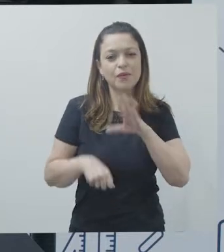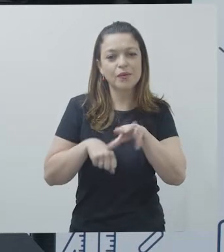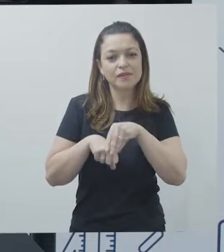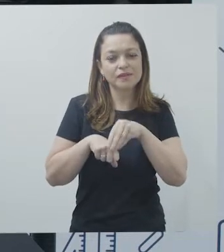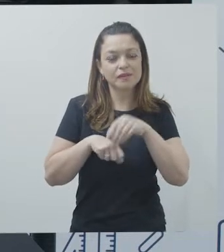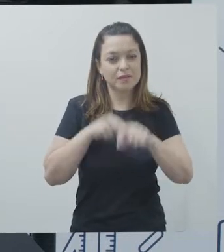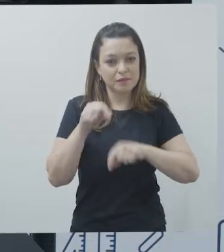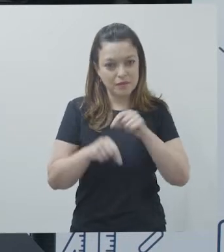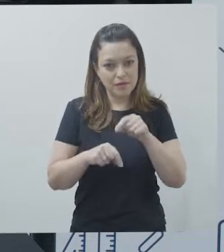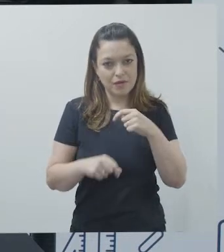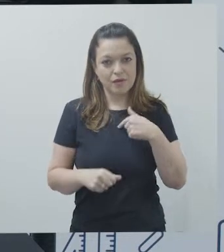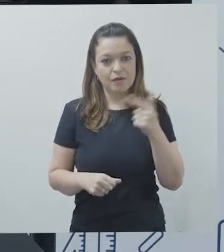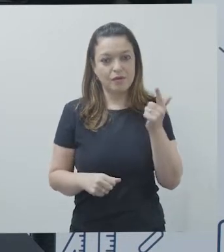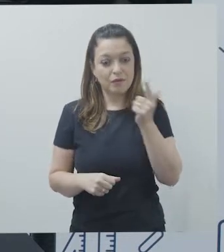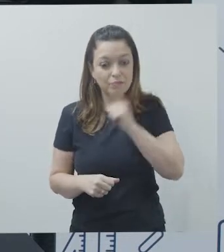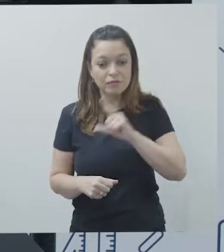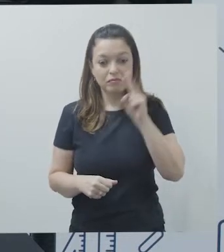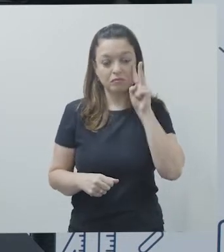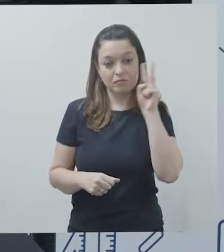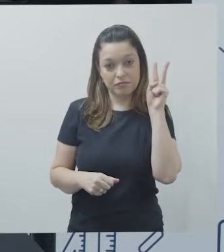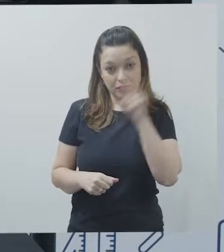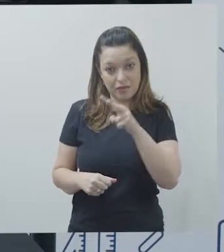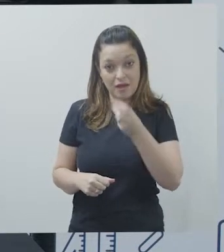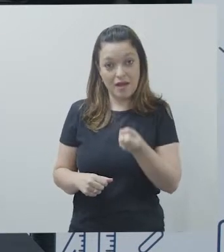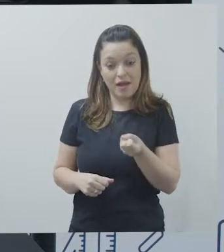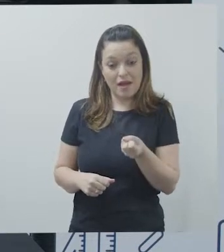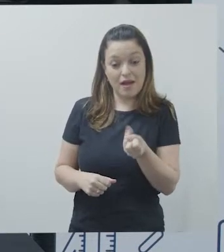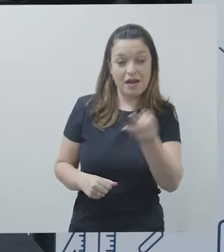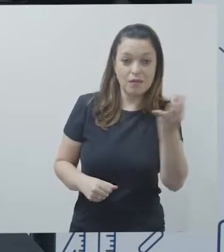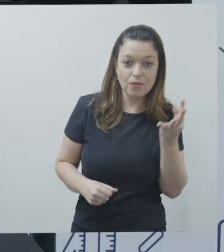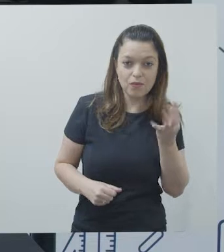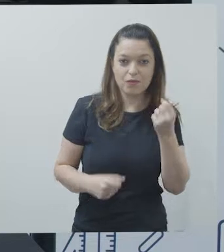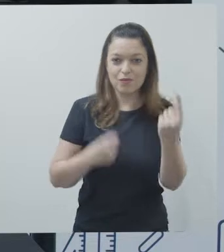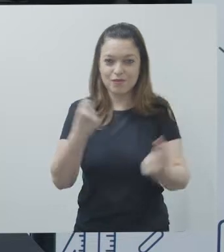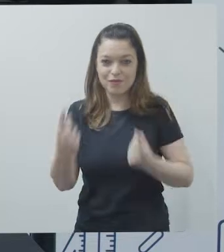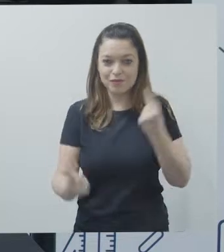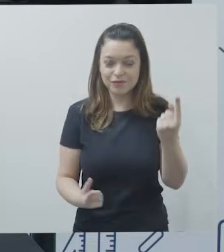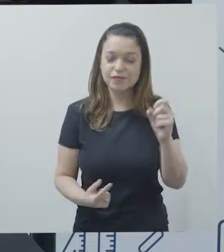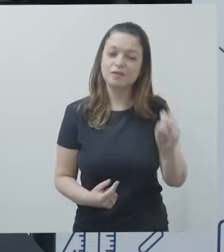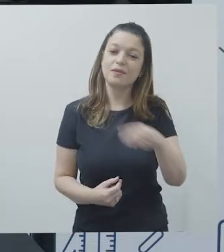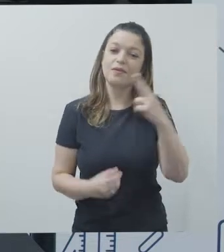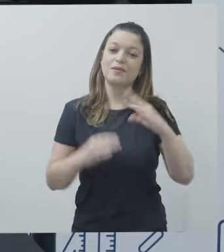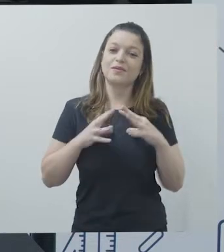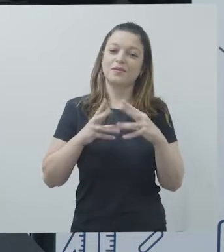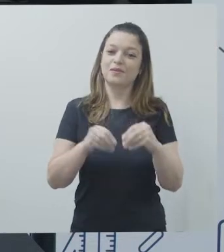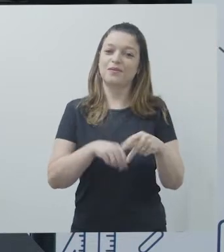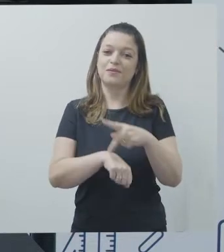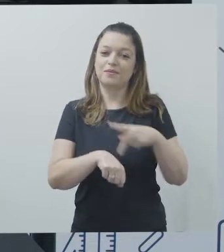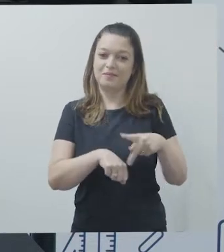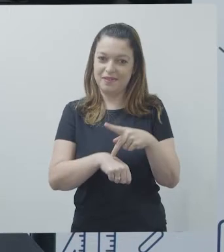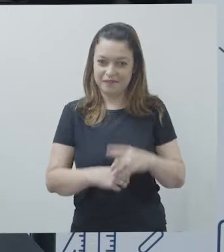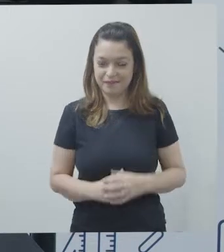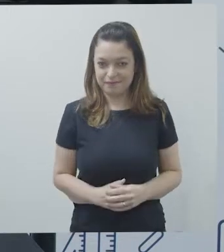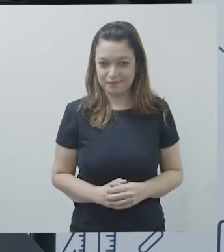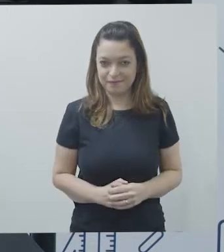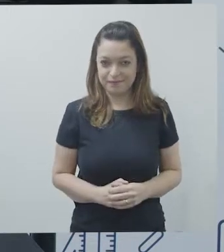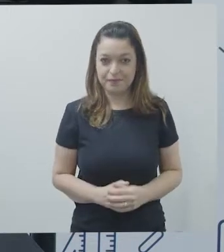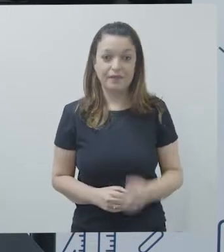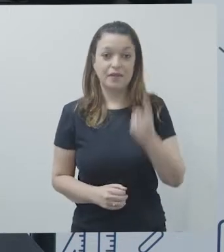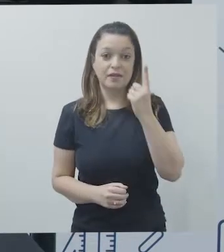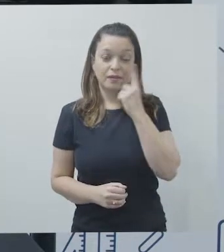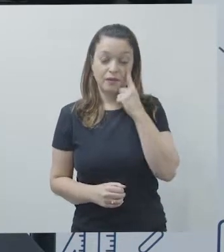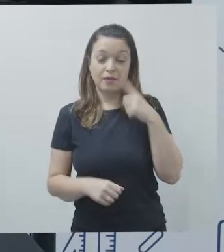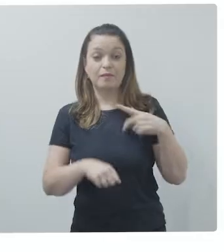que você conseguiu ver alguns? Ou será que você conseguiu todos os países? Então, olha só. Os